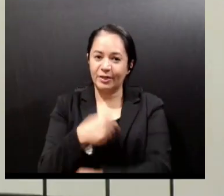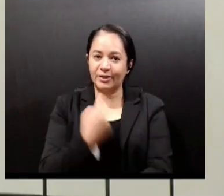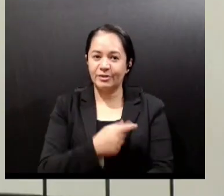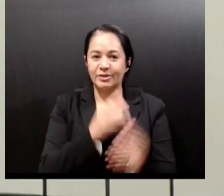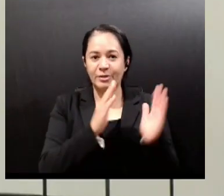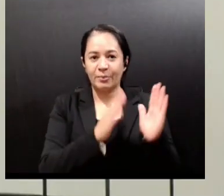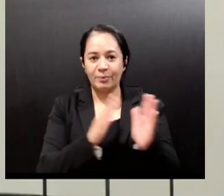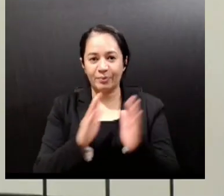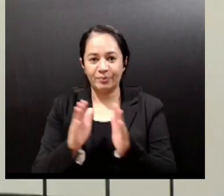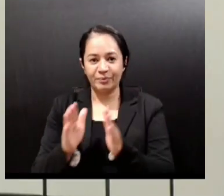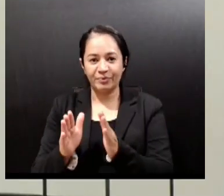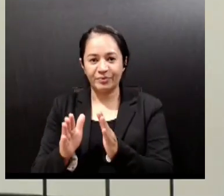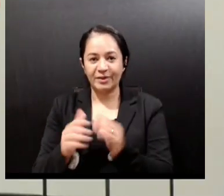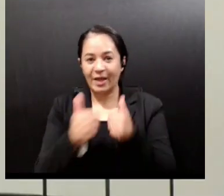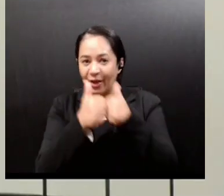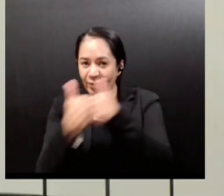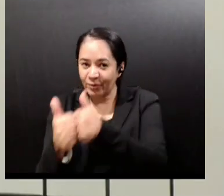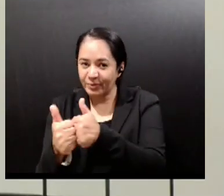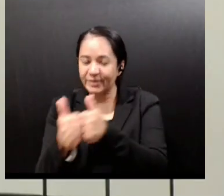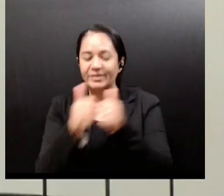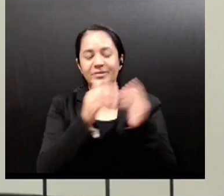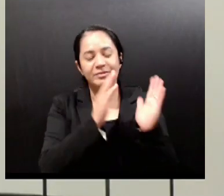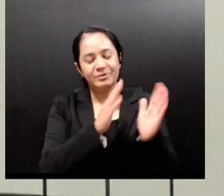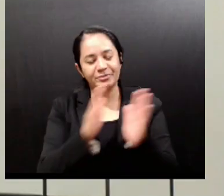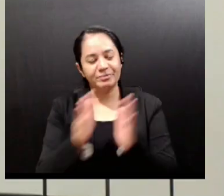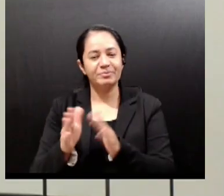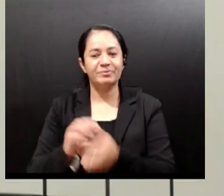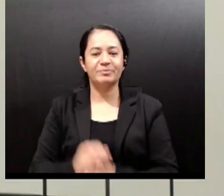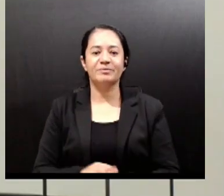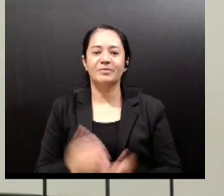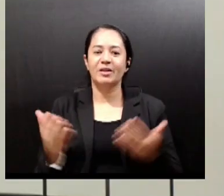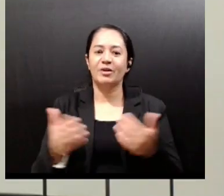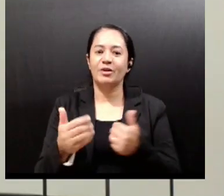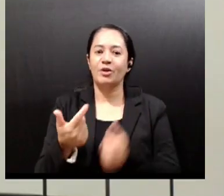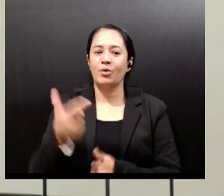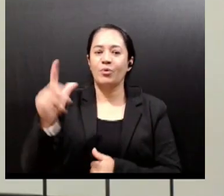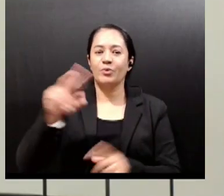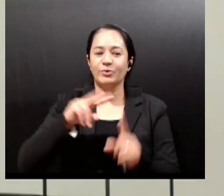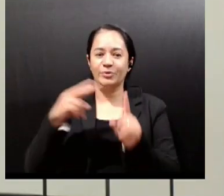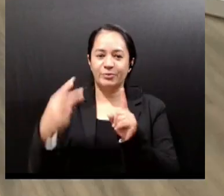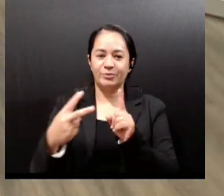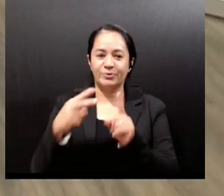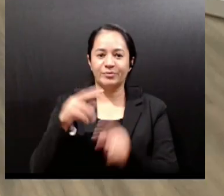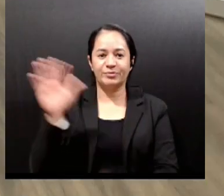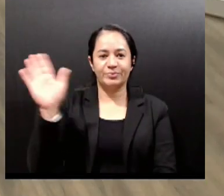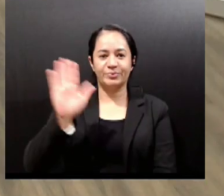acompanhando a nossa programação e aguarde o próximo ponto de vista. Tchau!